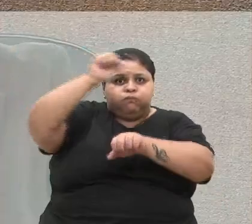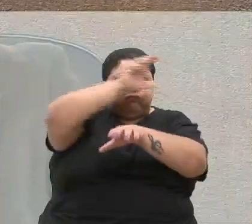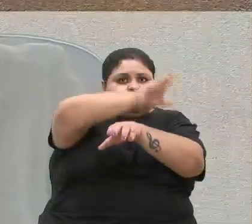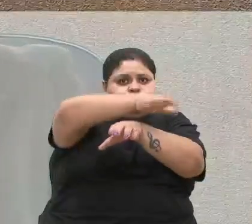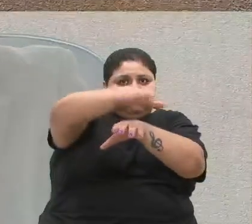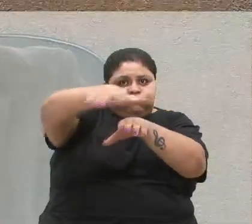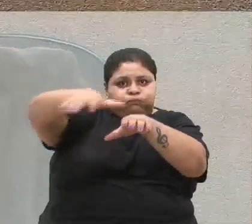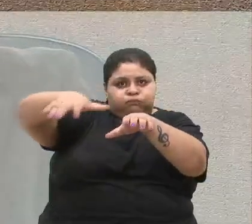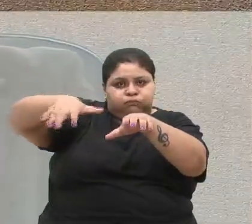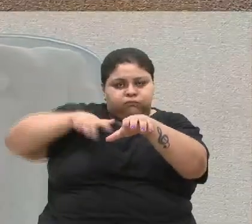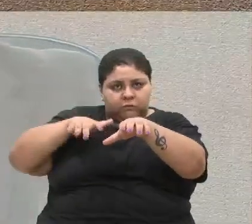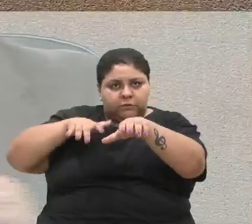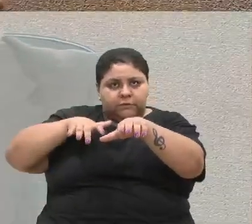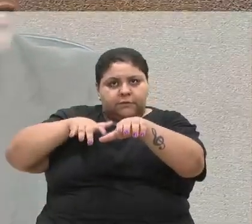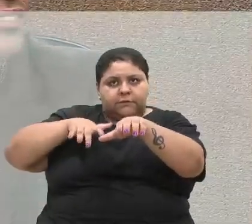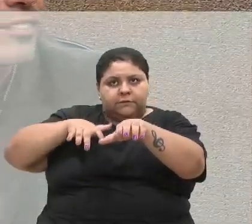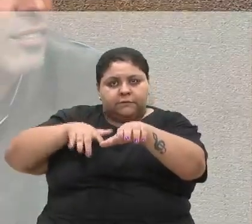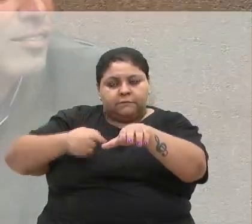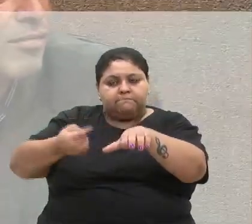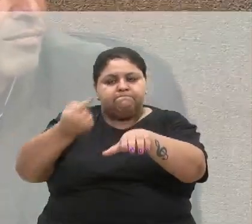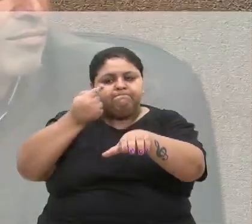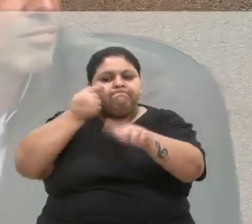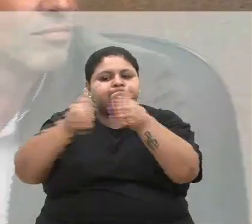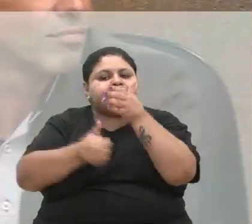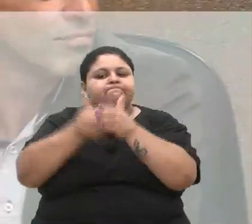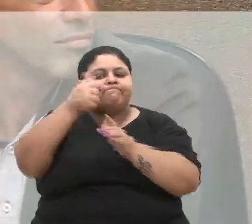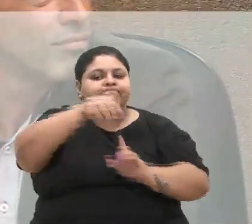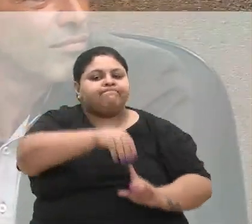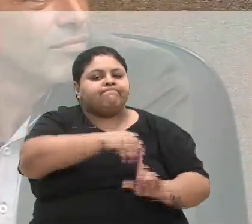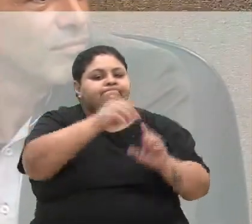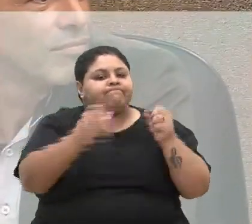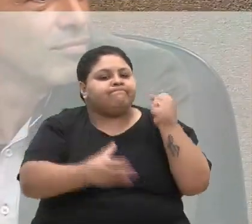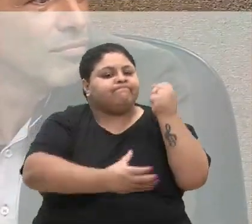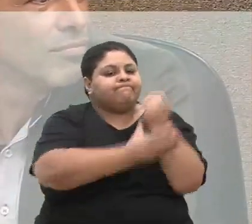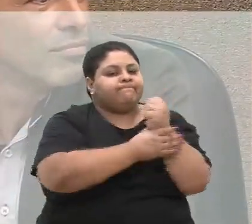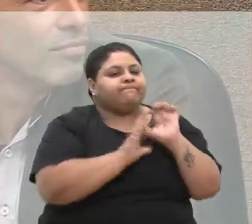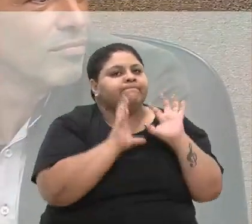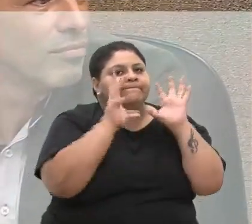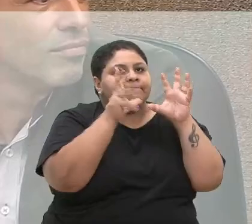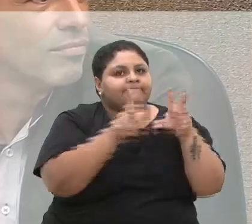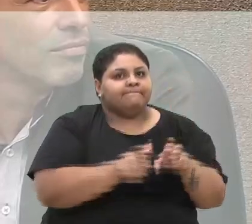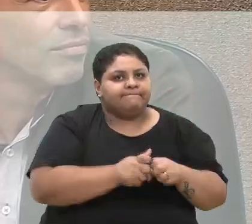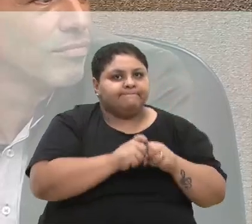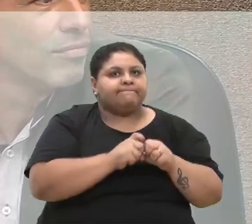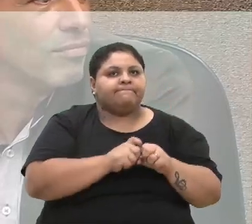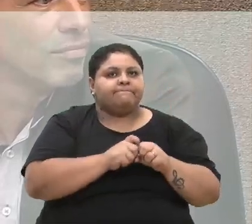estádio Centenário, visando principalmente a segurança de todos que